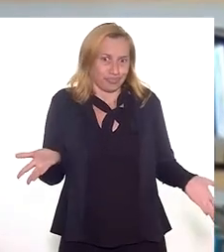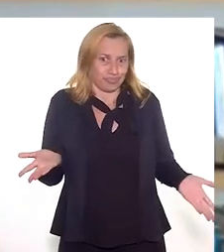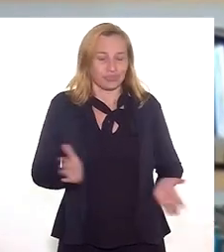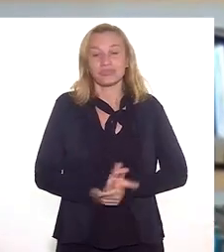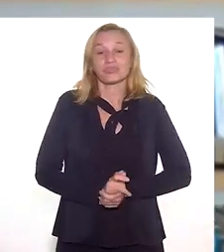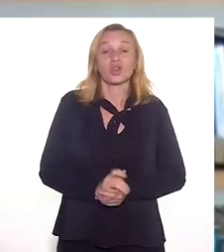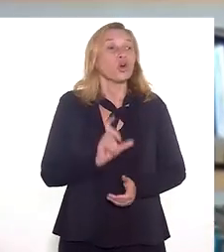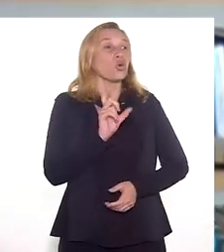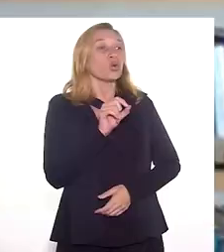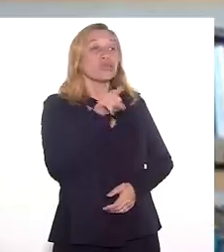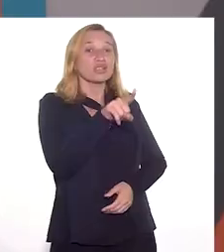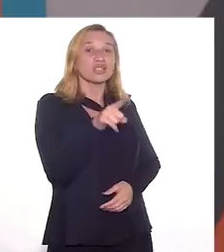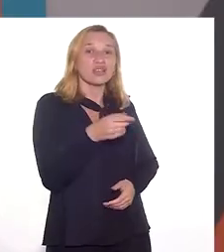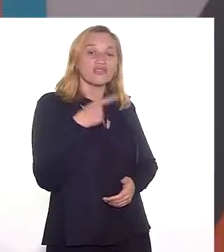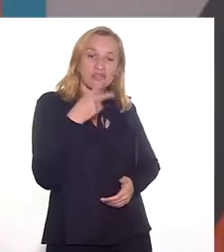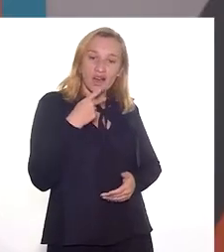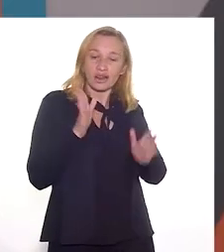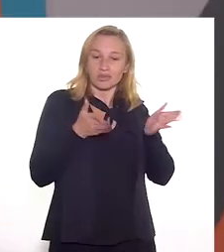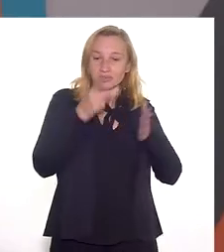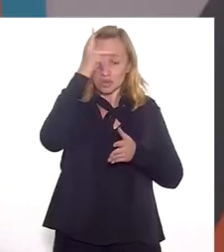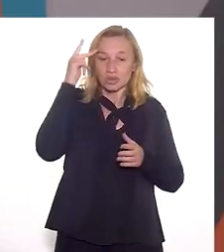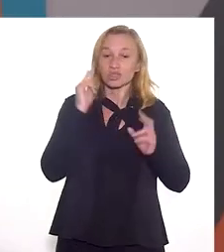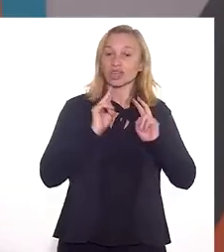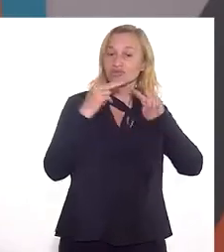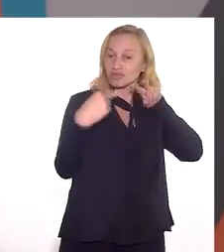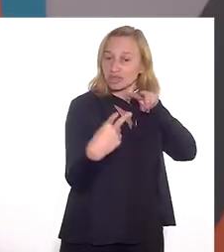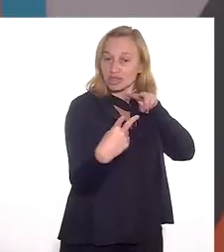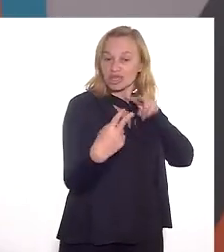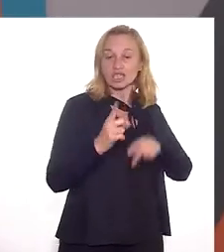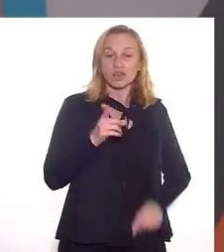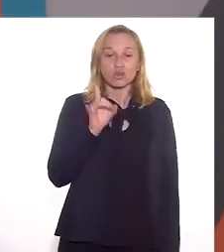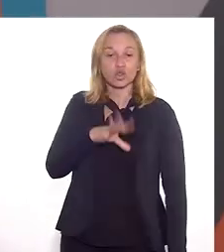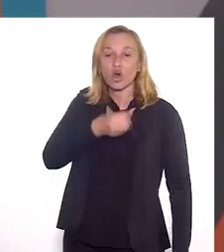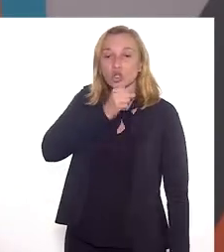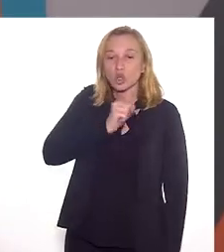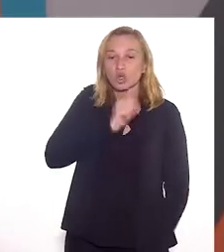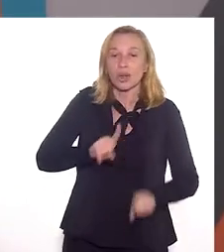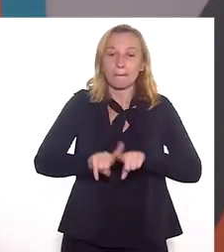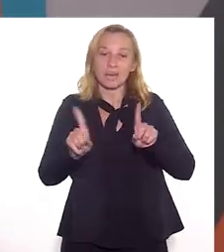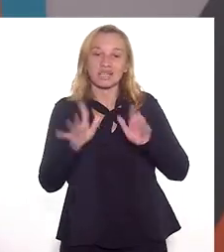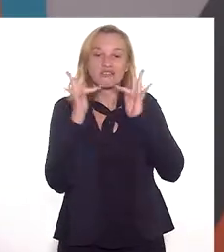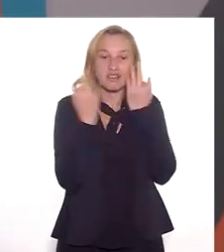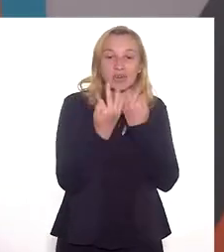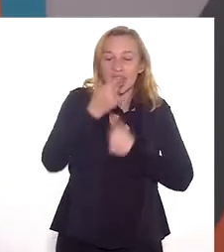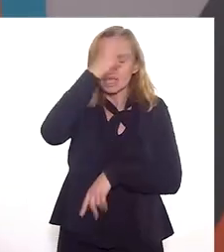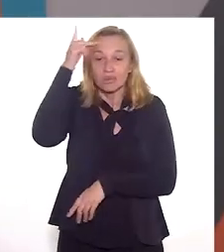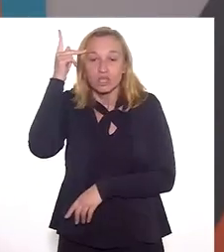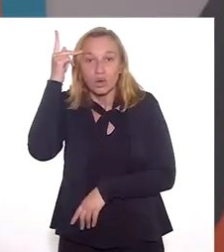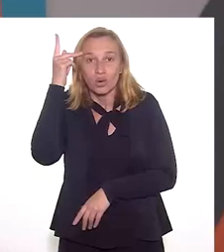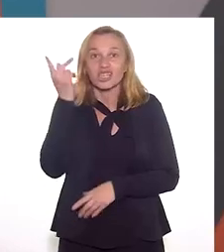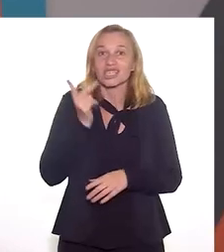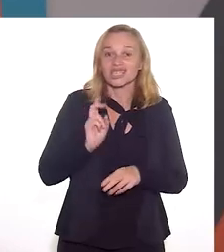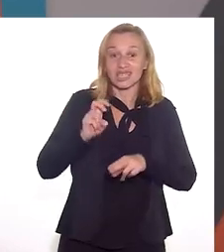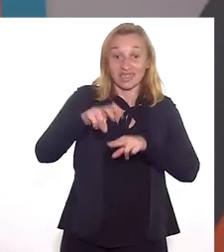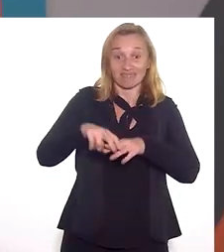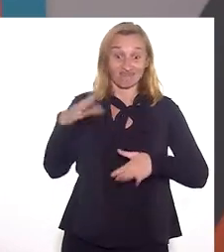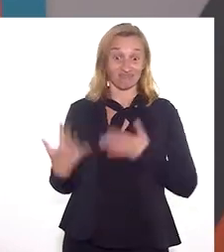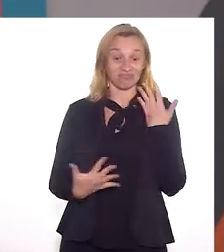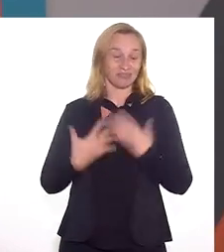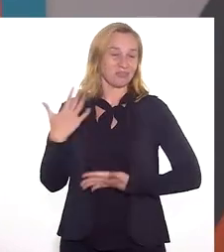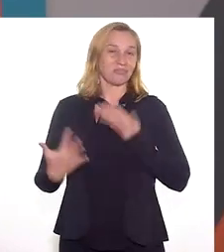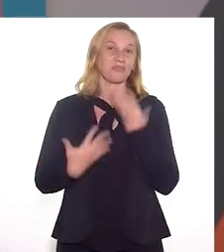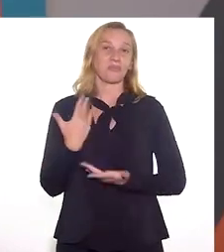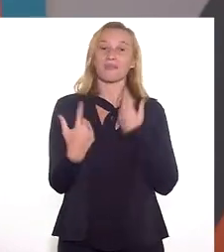uma deterioração. O que que você recomenda, então, para quem está nos assistindo, não só os idosos, mas as famílias? Quer dizer, as